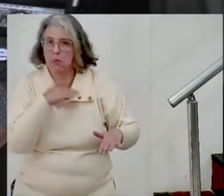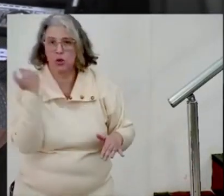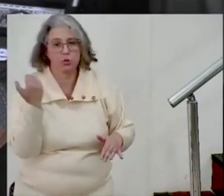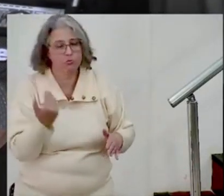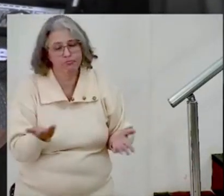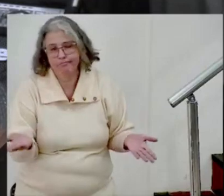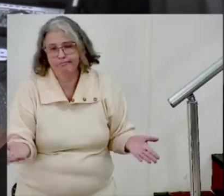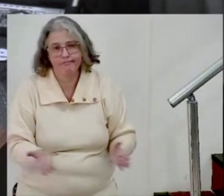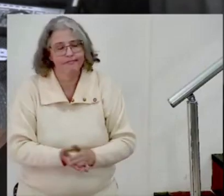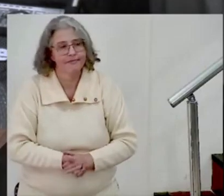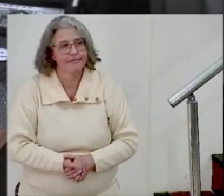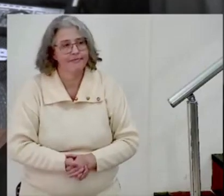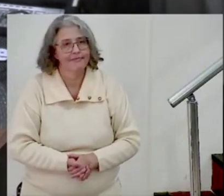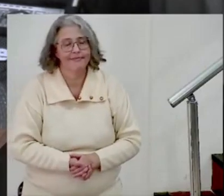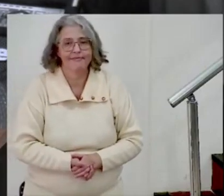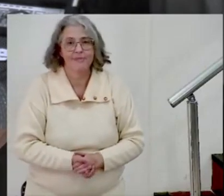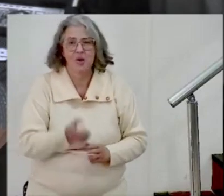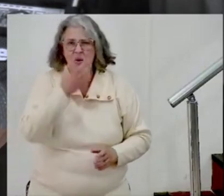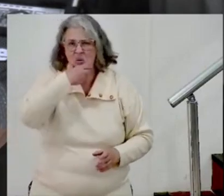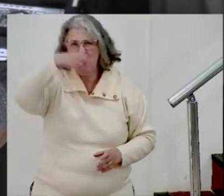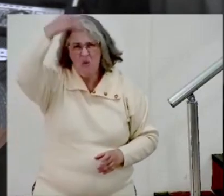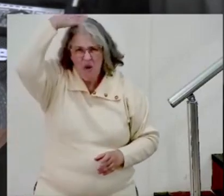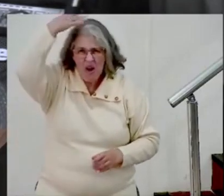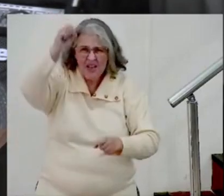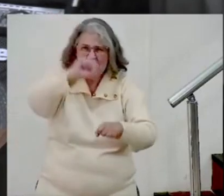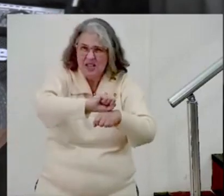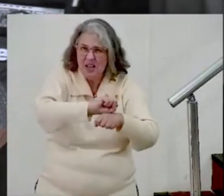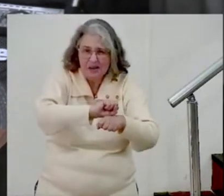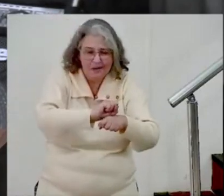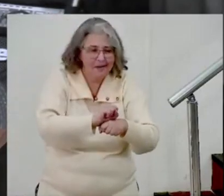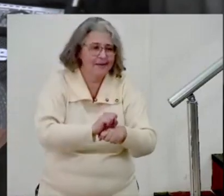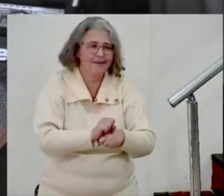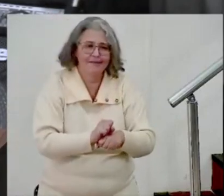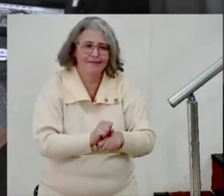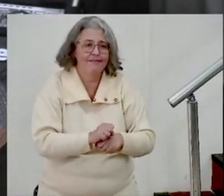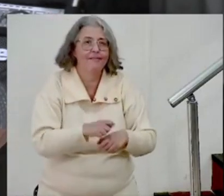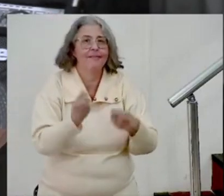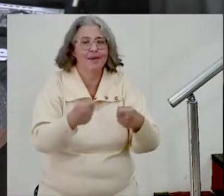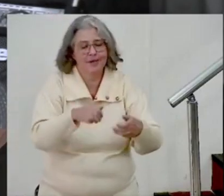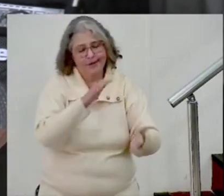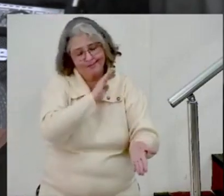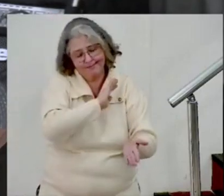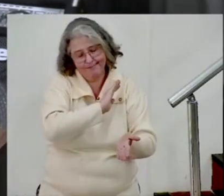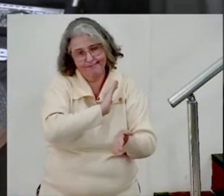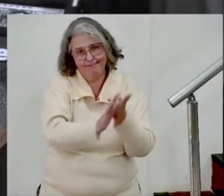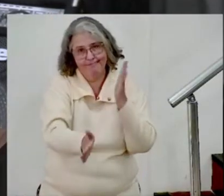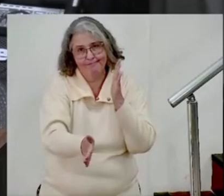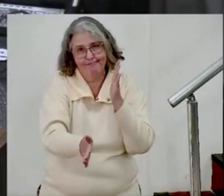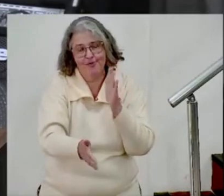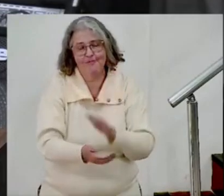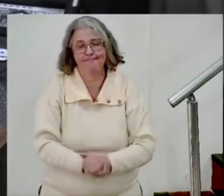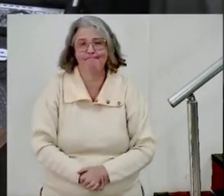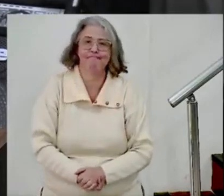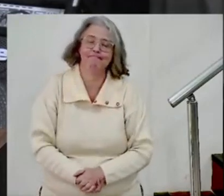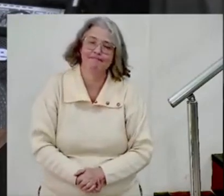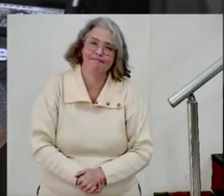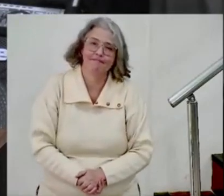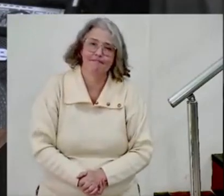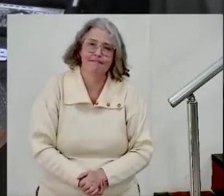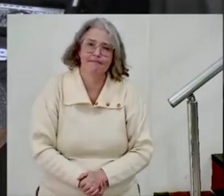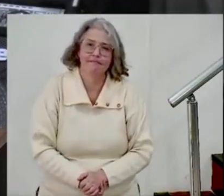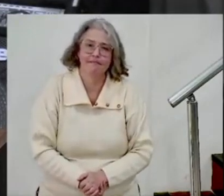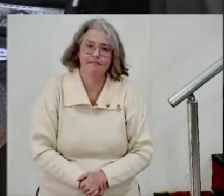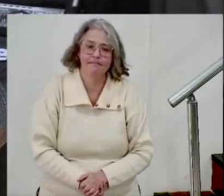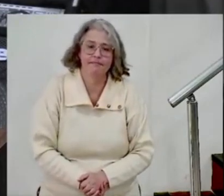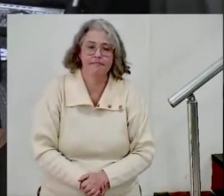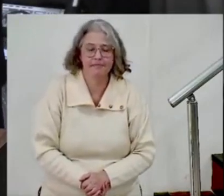Senaqueribe tem que ir embora. Ele não vai atirar uma única flecha do jeito que Deus havia falado. Só que o Senaqueribe